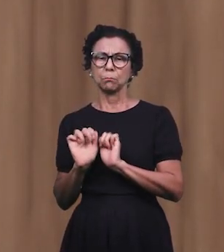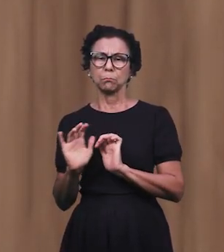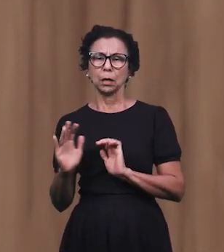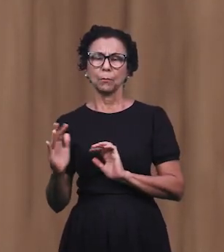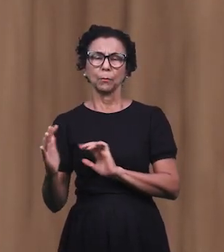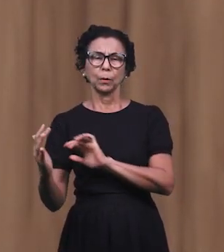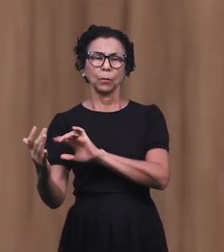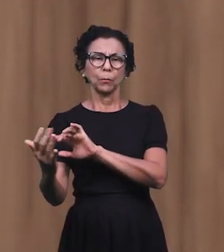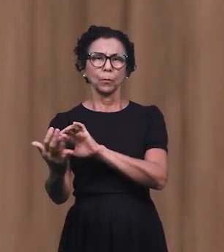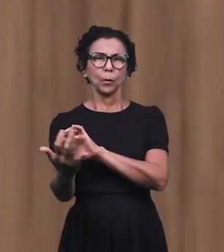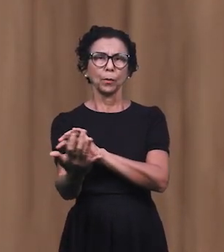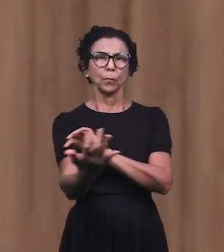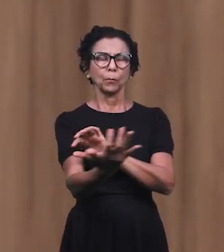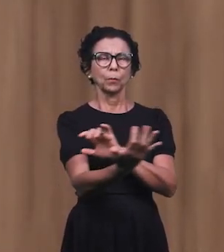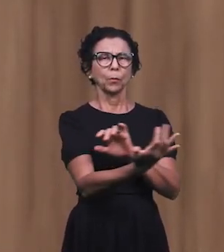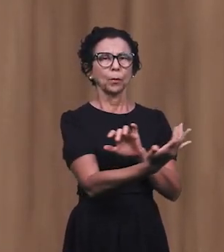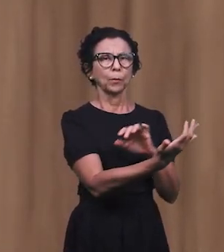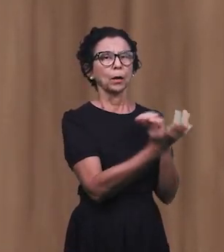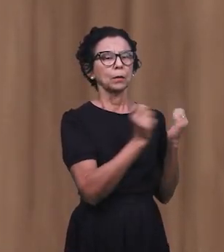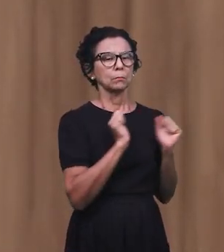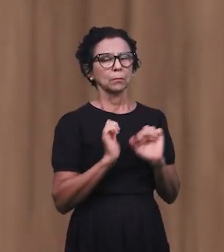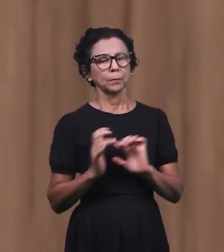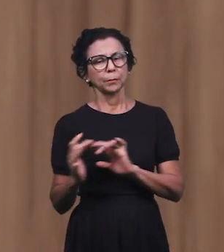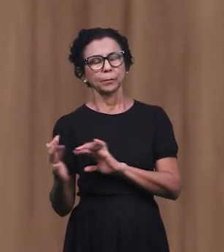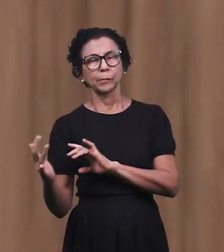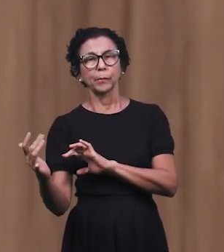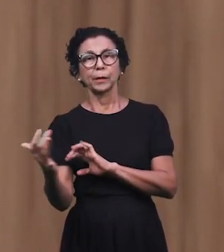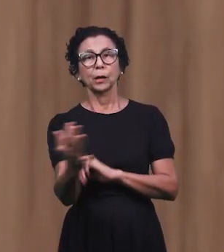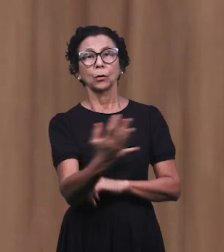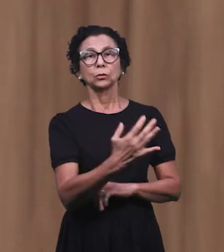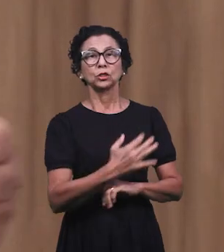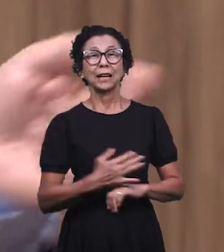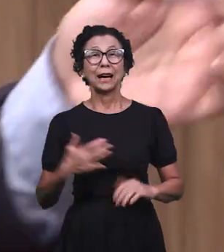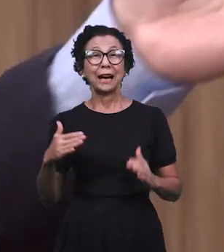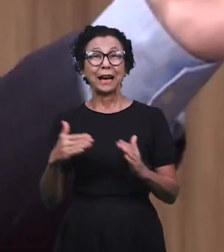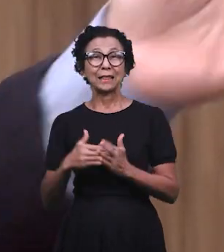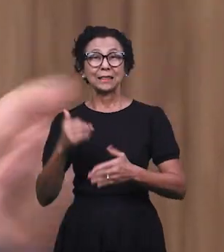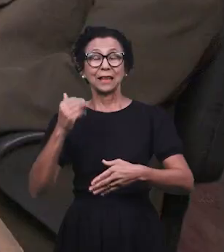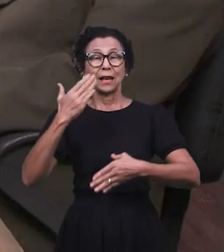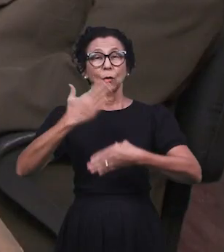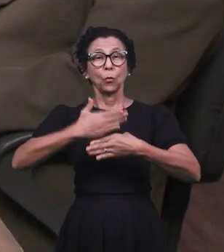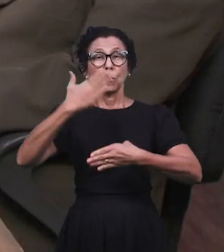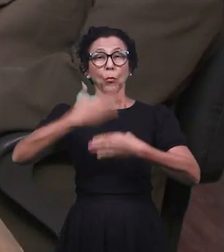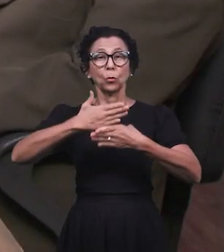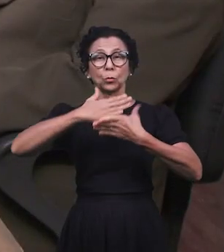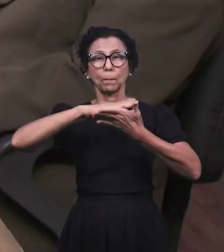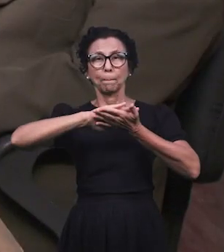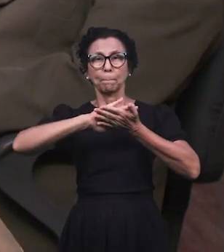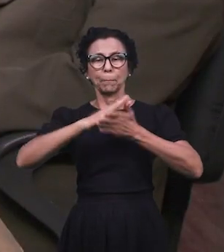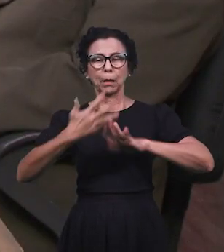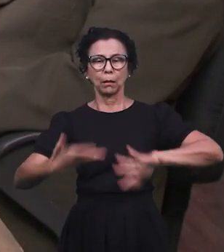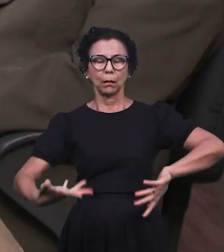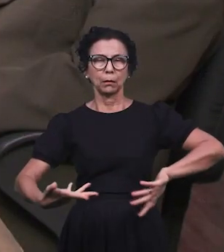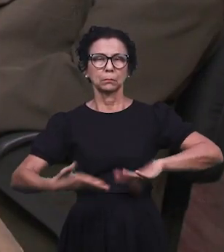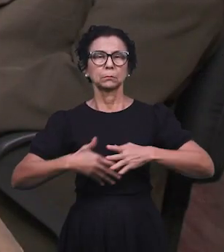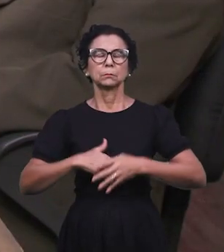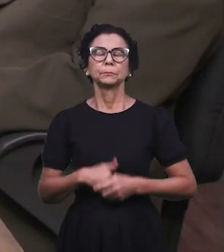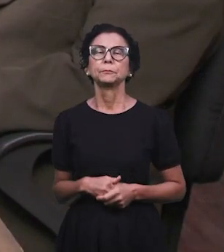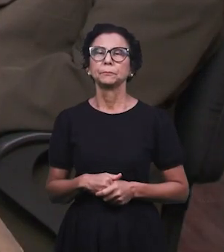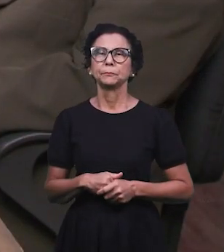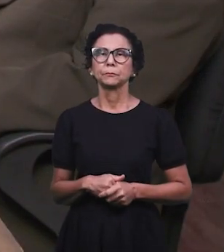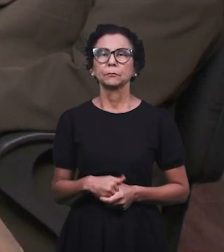pés do Senhor. Esse é o compromisso que a palavra tem conosco. Você está vivendo, o pastor falou, né? Você está vivendo a experiência de estar